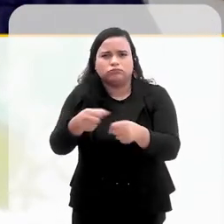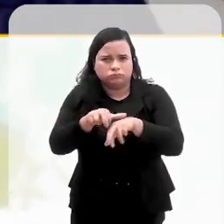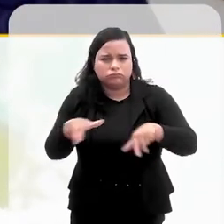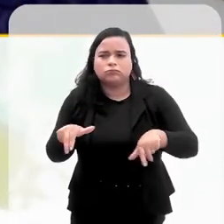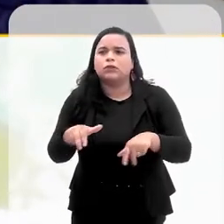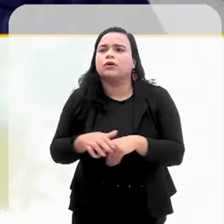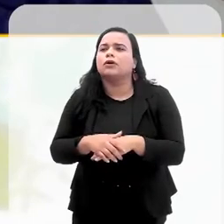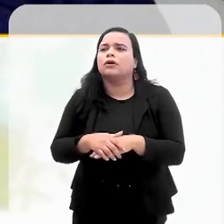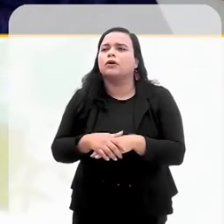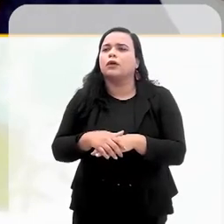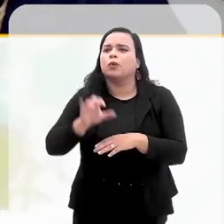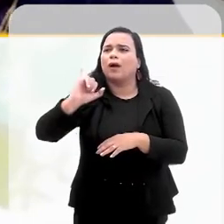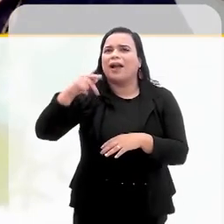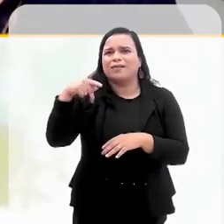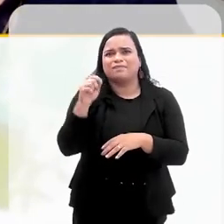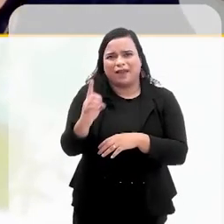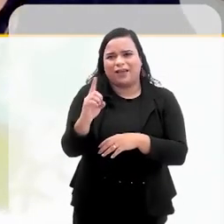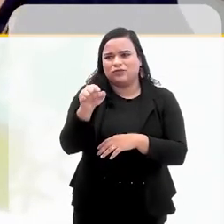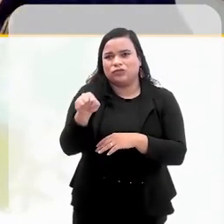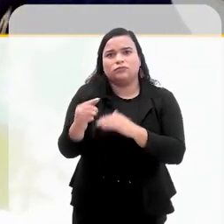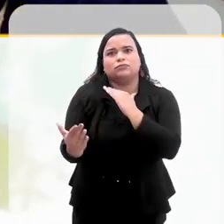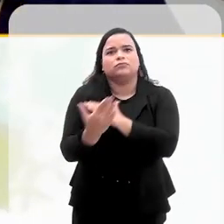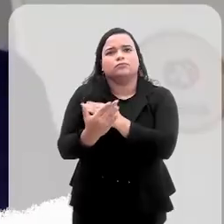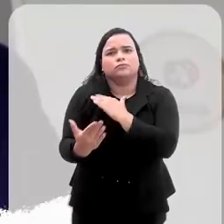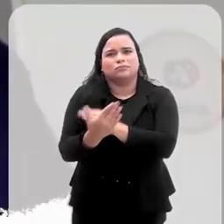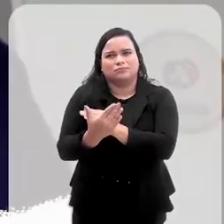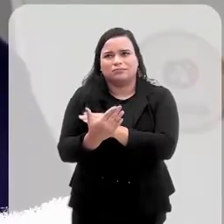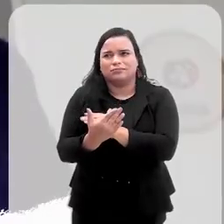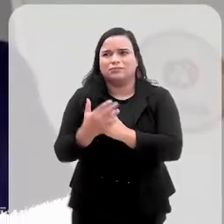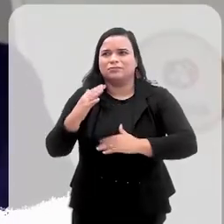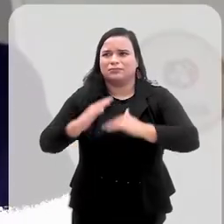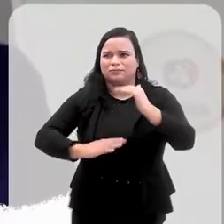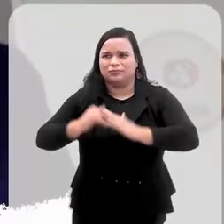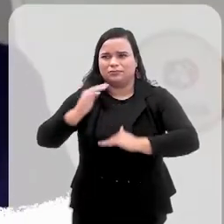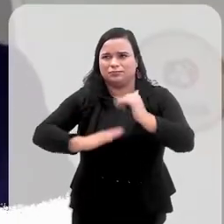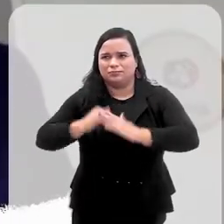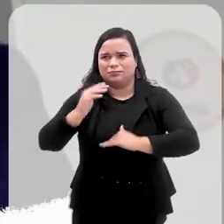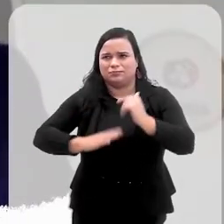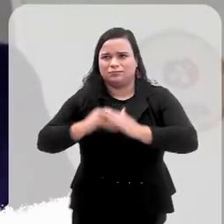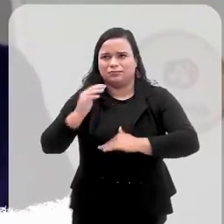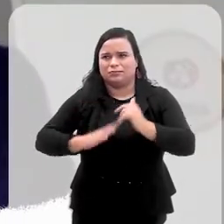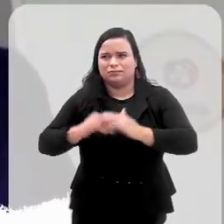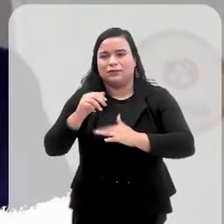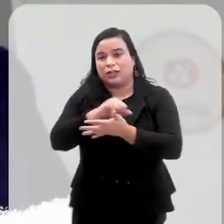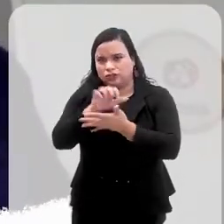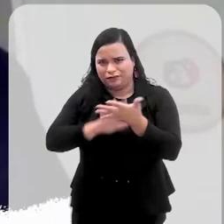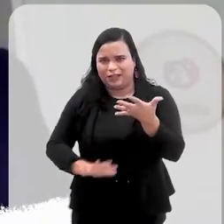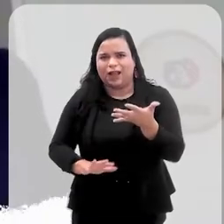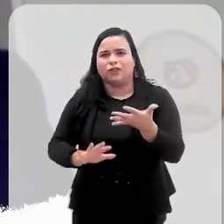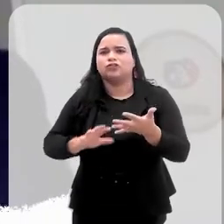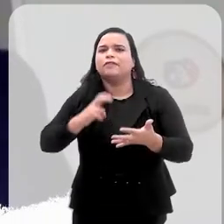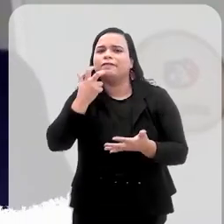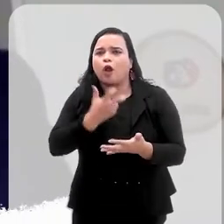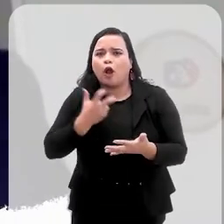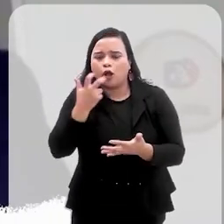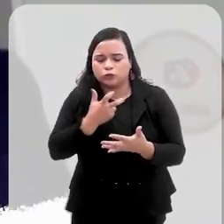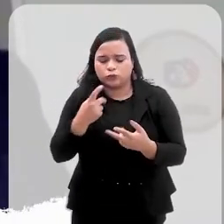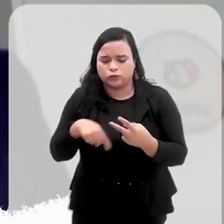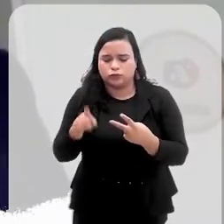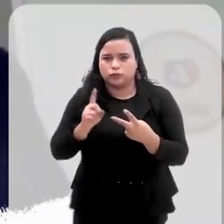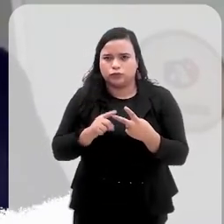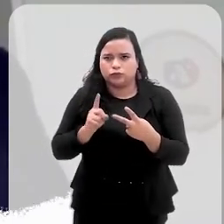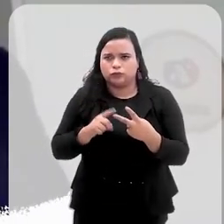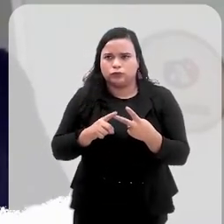atividades de três terapeutas. Então, eu estou fazendo com a fono, com a psicopedagoga e com uma